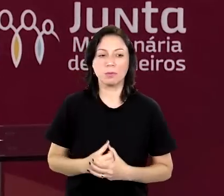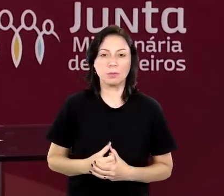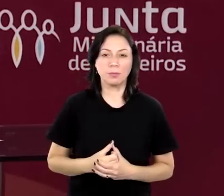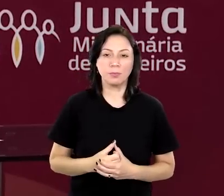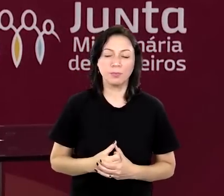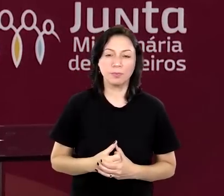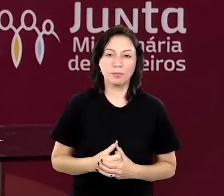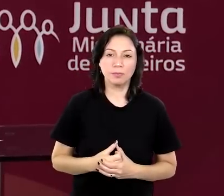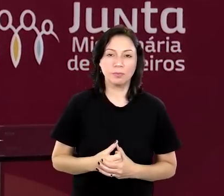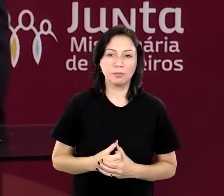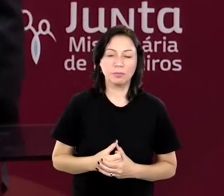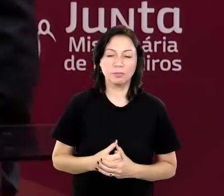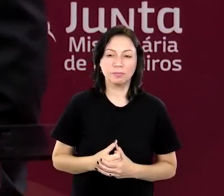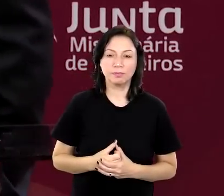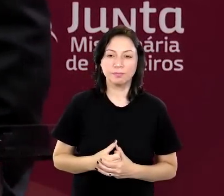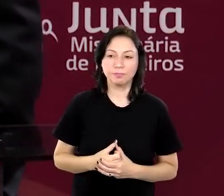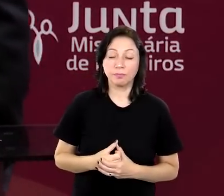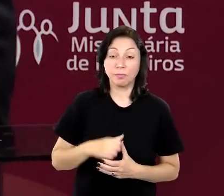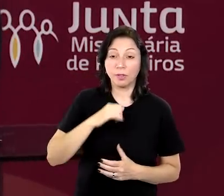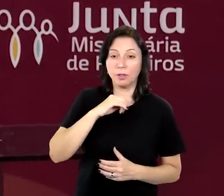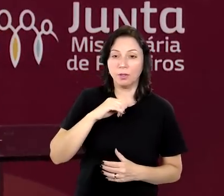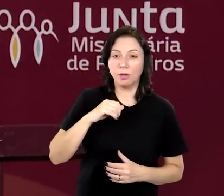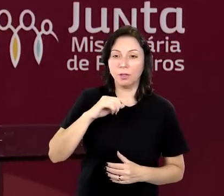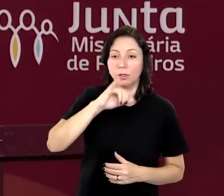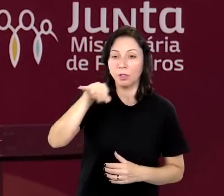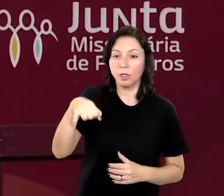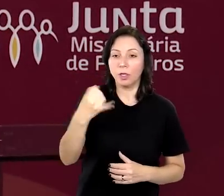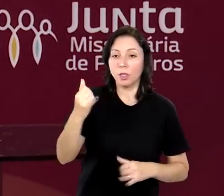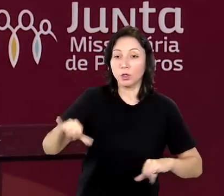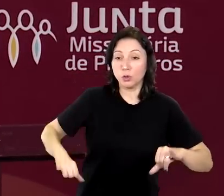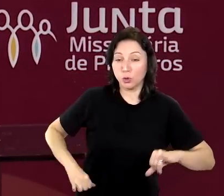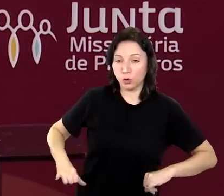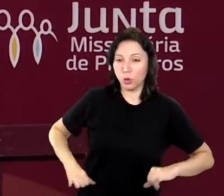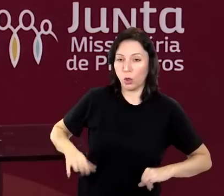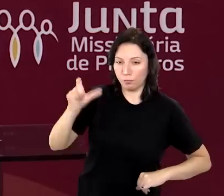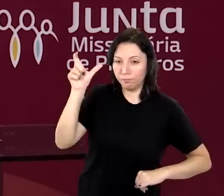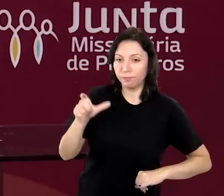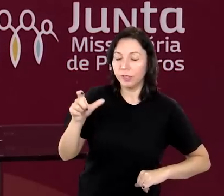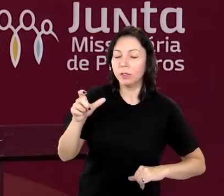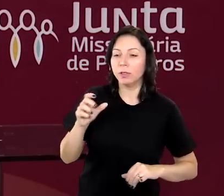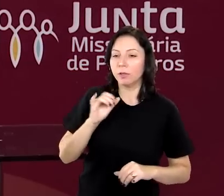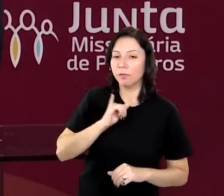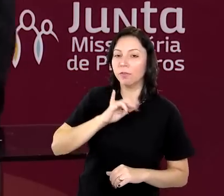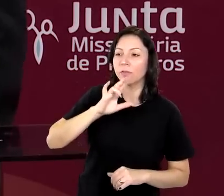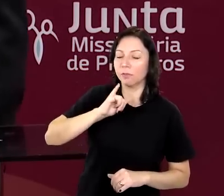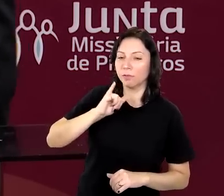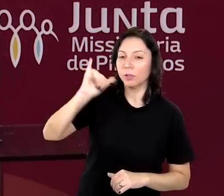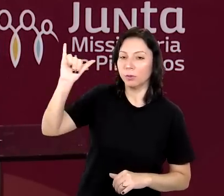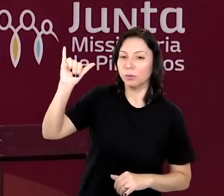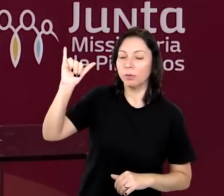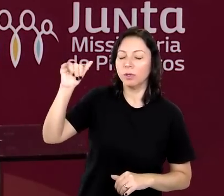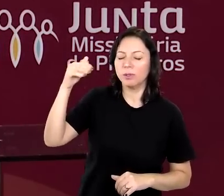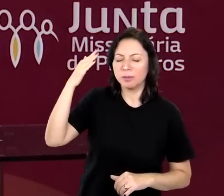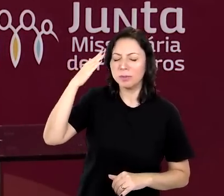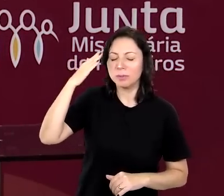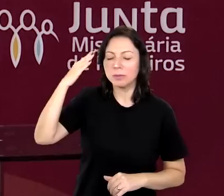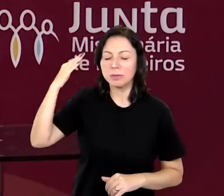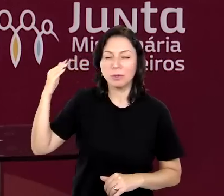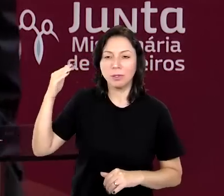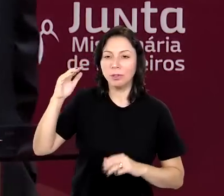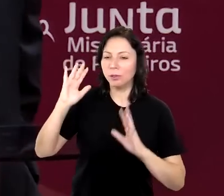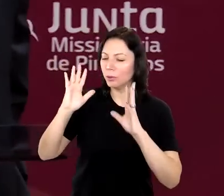Bem sei que tudo podes, disse Jó. Bem sei que o Senhor é onipotente. Nenhum dos teus planos pode